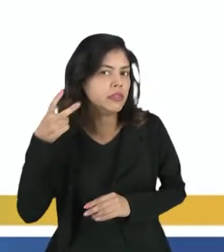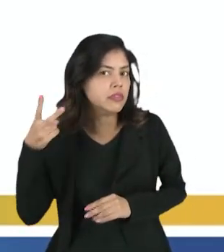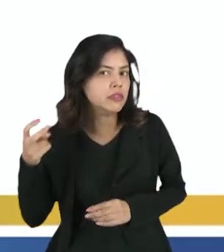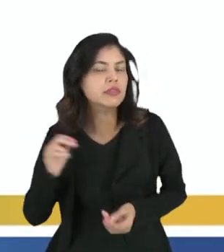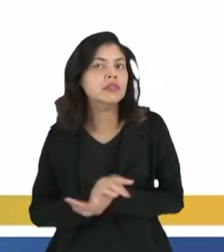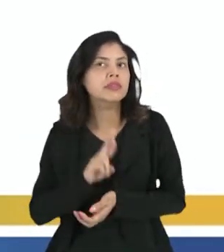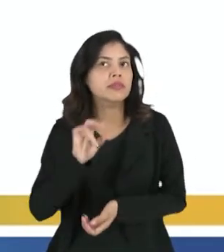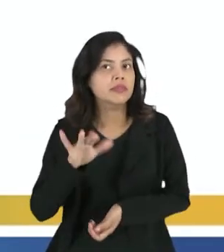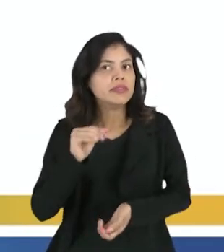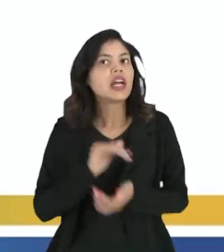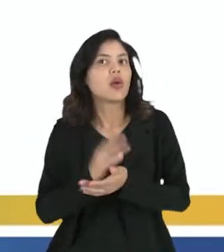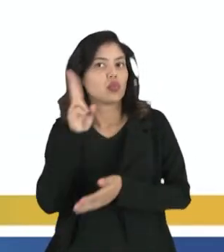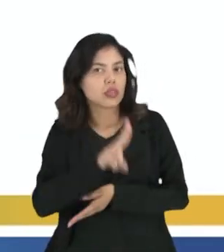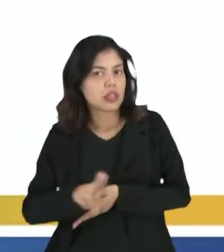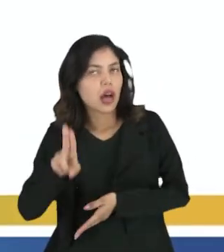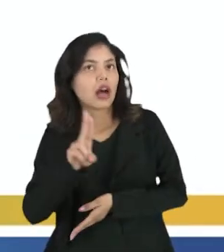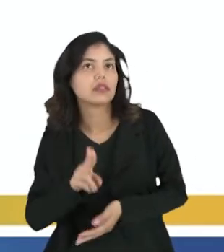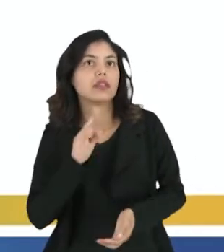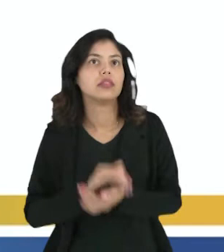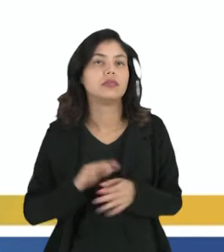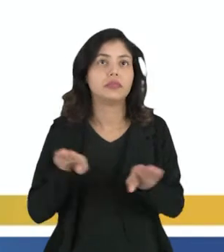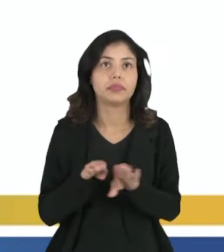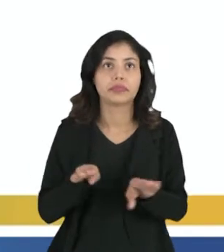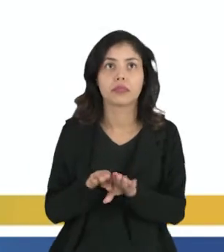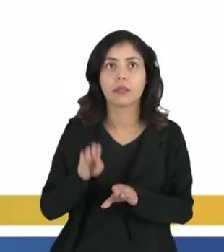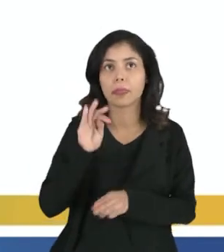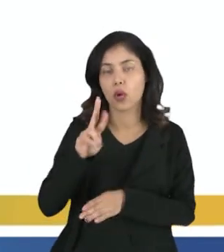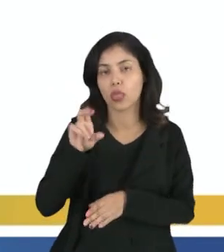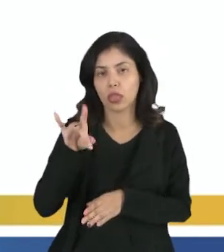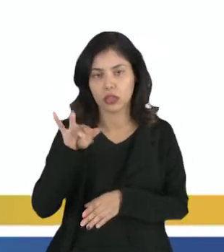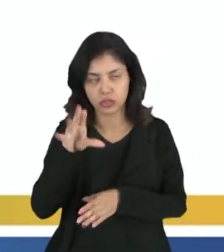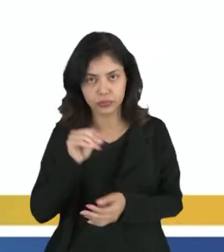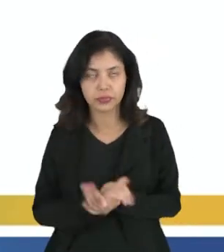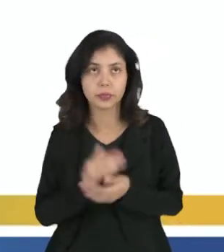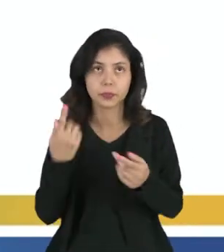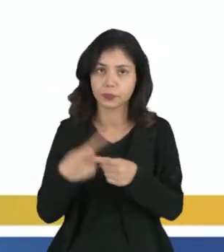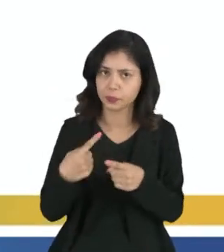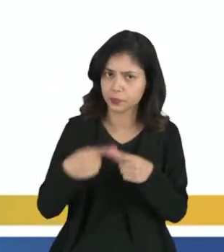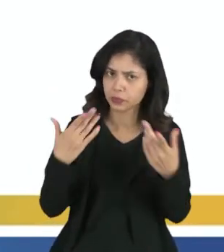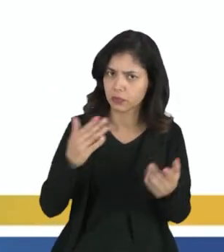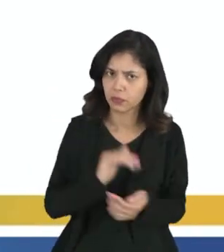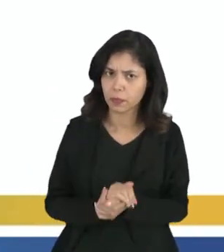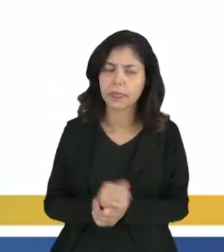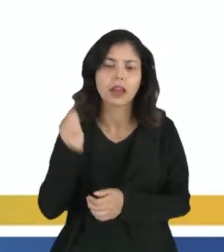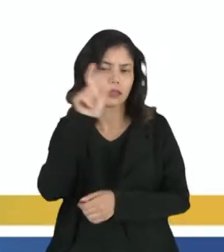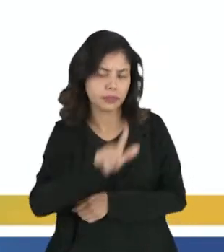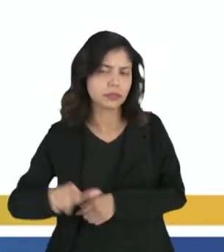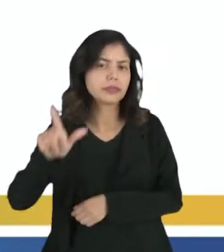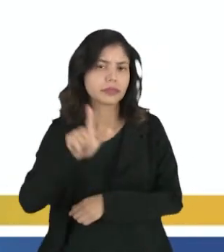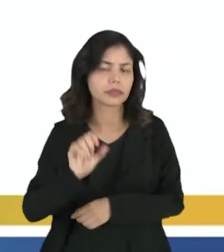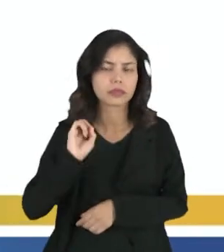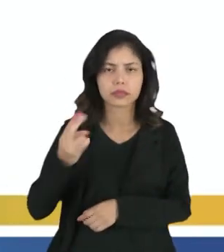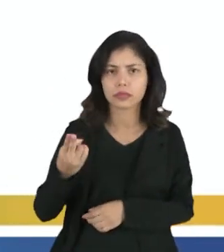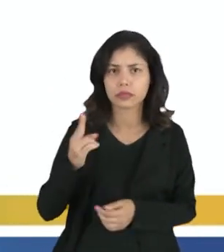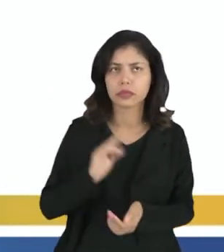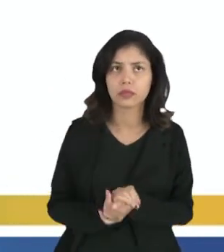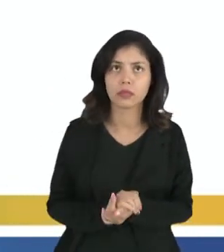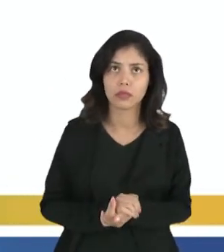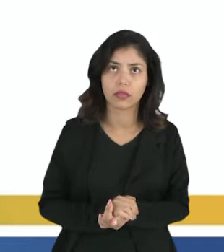palavra leve está sendo utilizada no sentido conotativo. Por quê? No sentido literal ou no